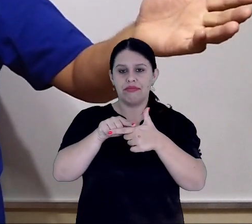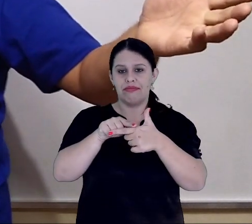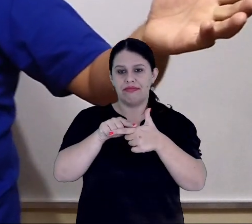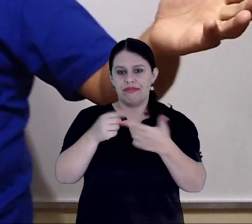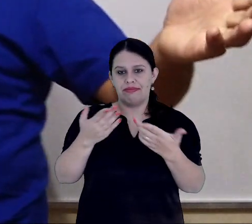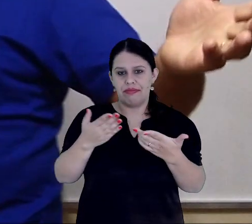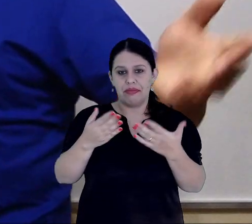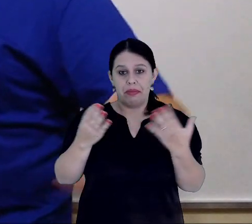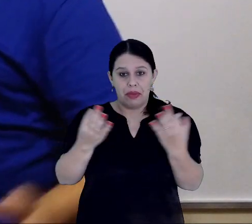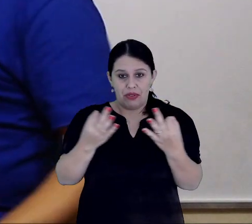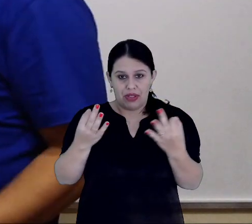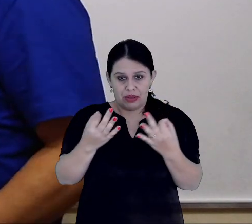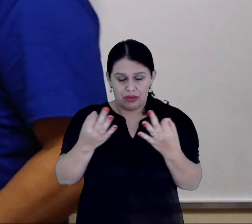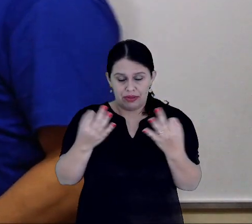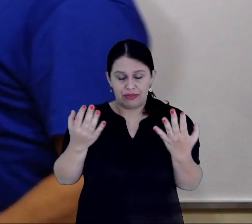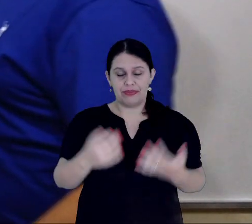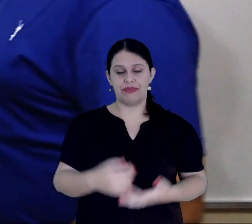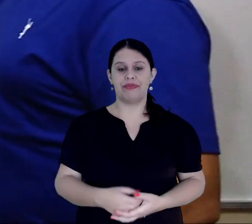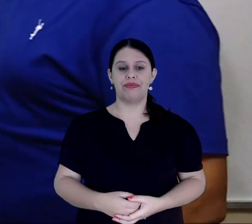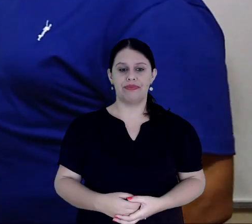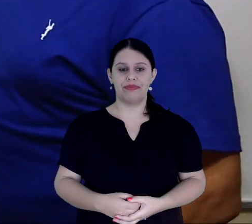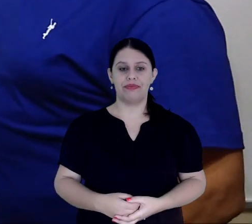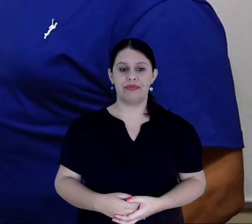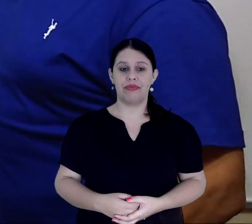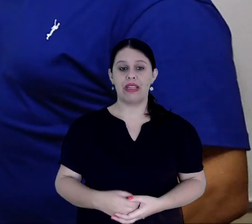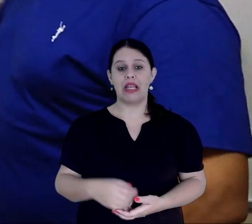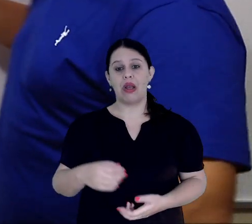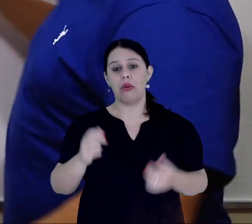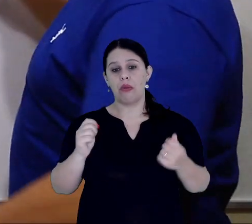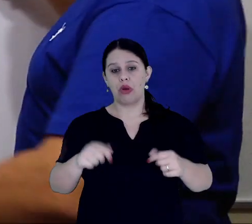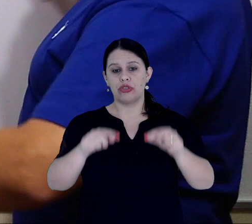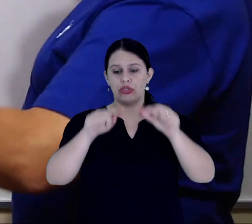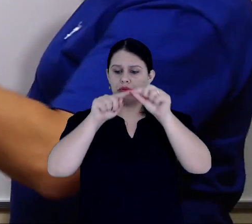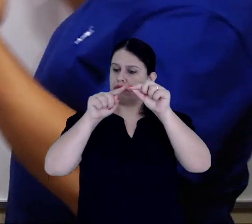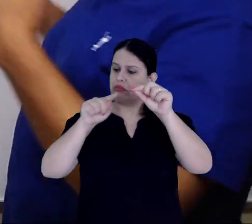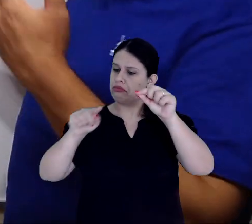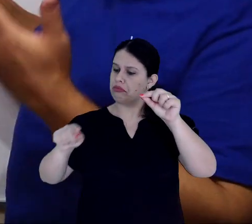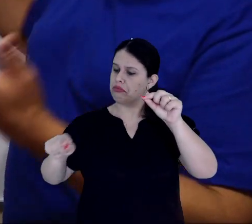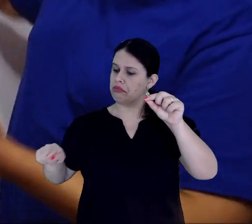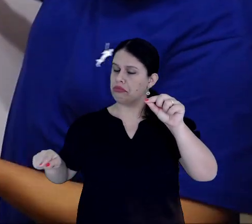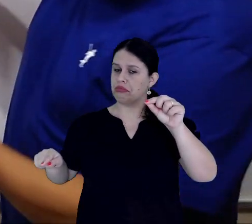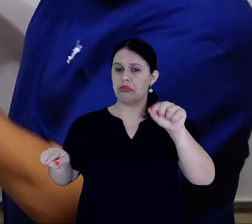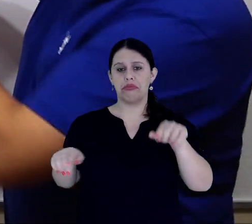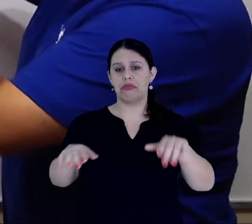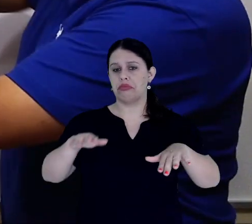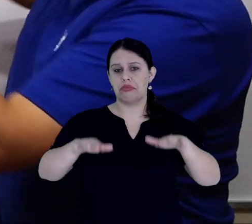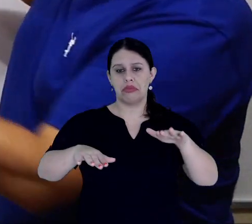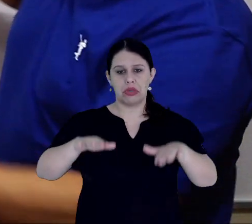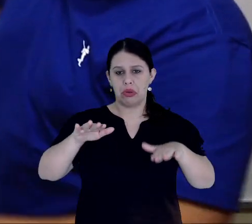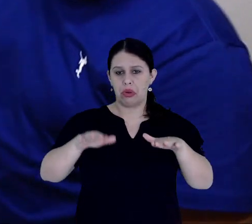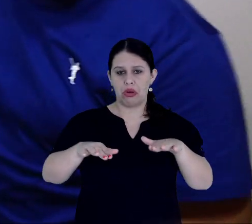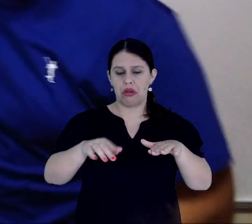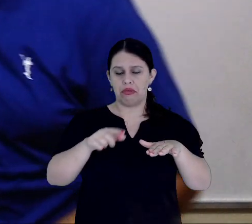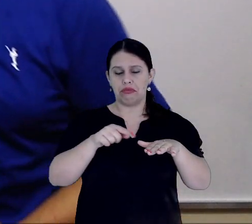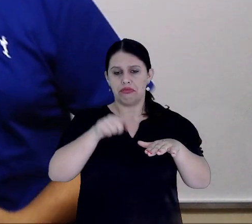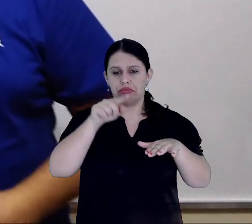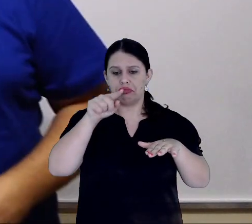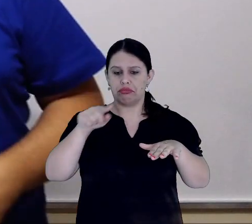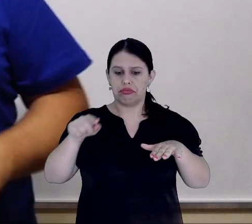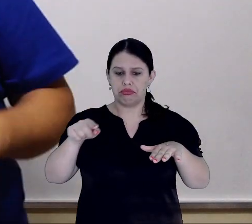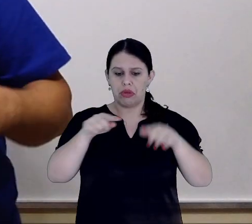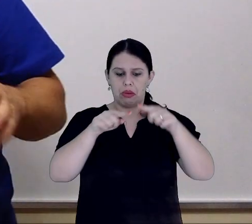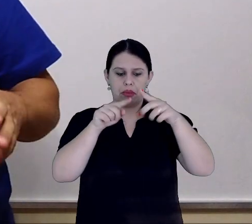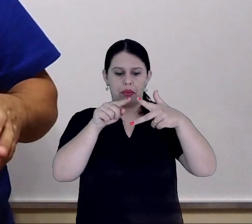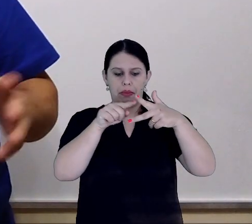certo? Também é igual. Ou ainda inclinado, ou em qualquer outra angulação que